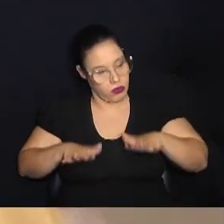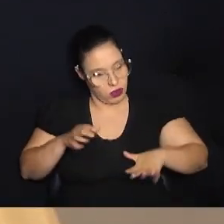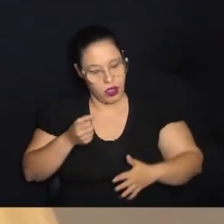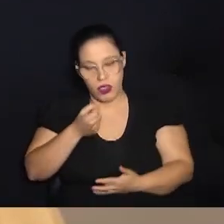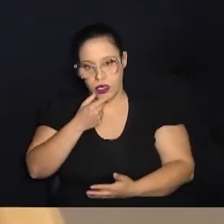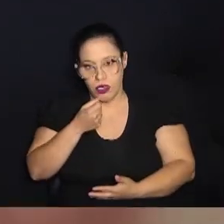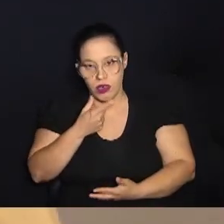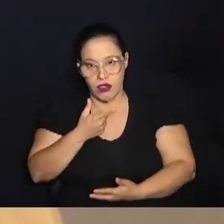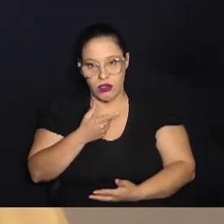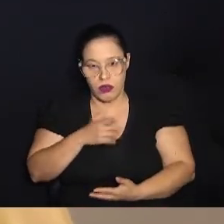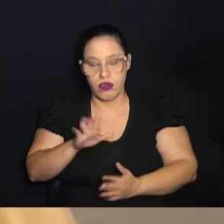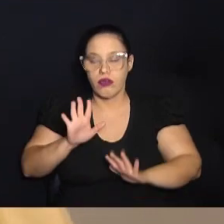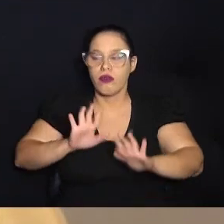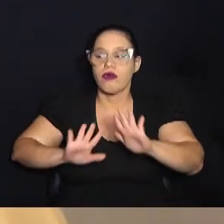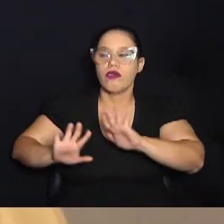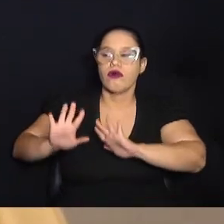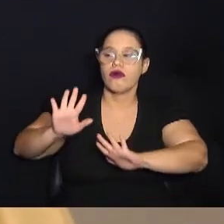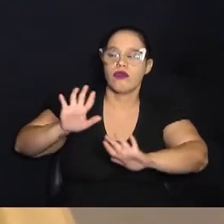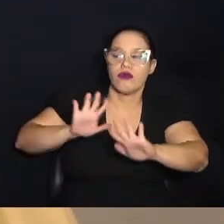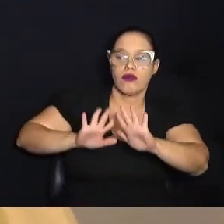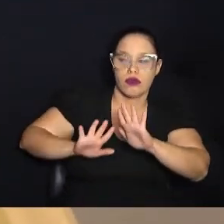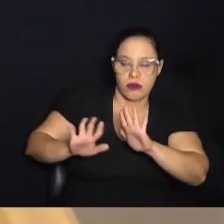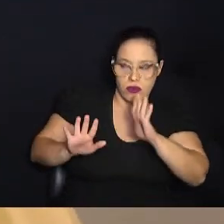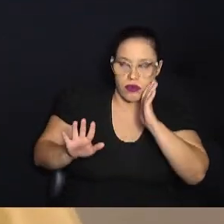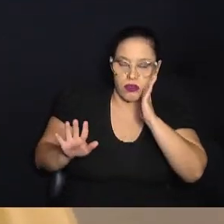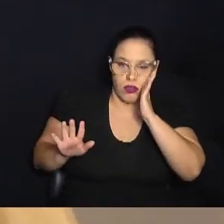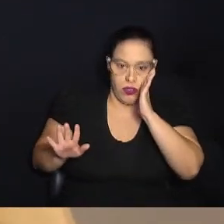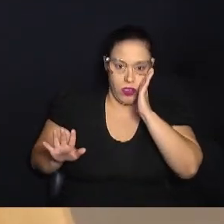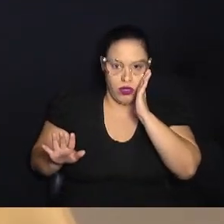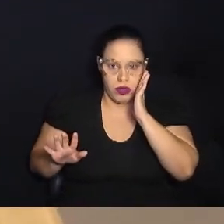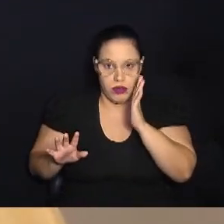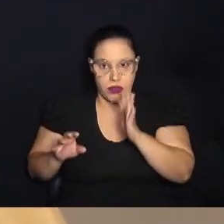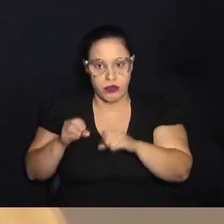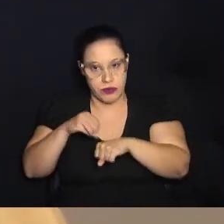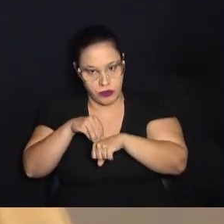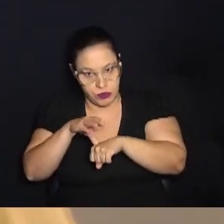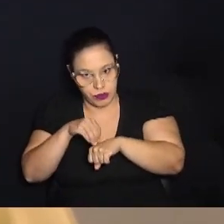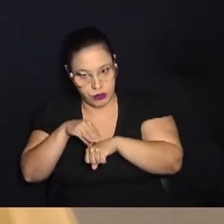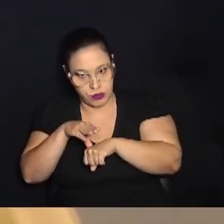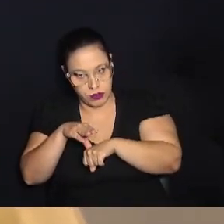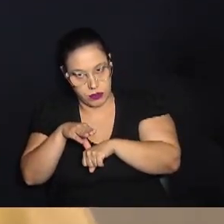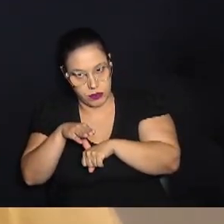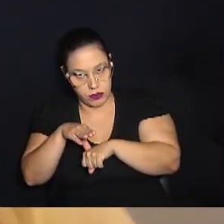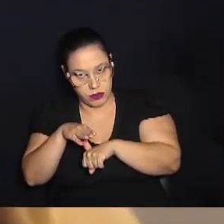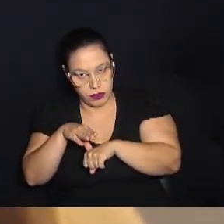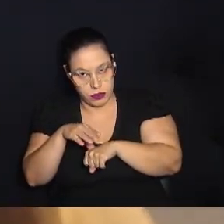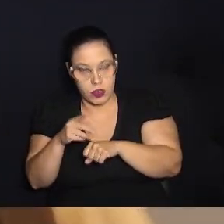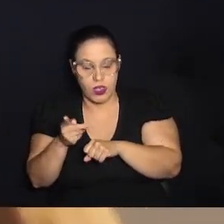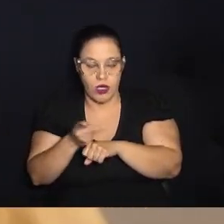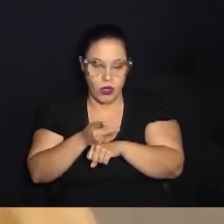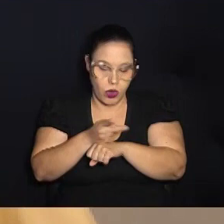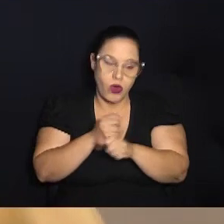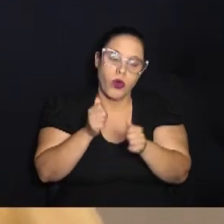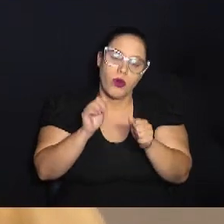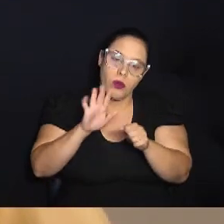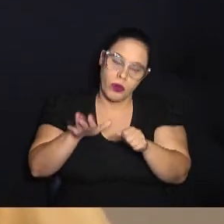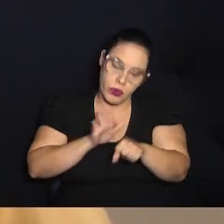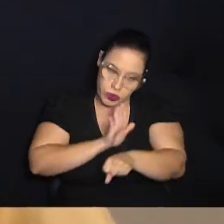essa suplementação, mas feita com critério. É nisso que eu acredito. A gente pode dar dicas, mas para que o paciente procure